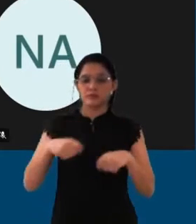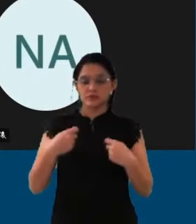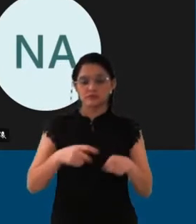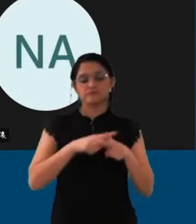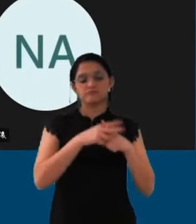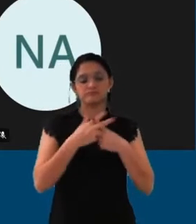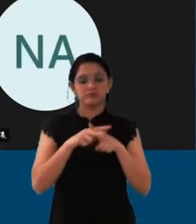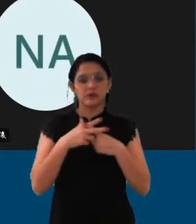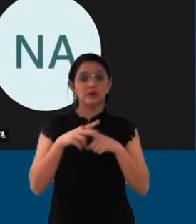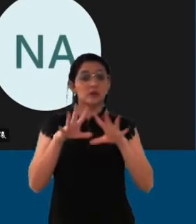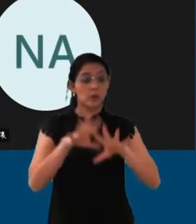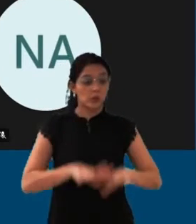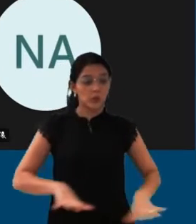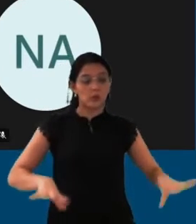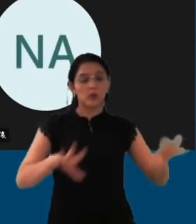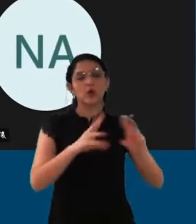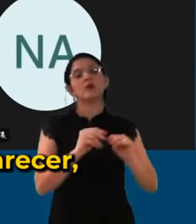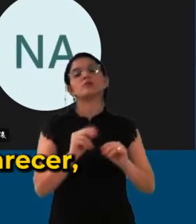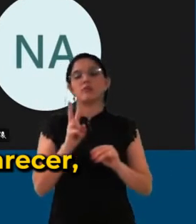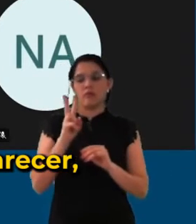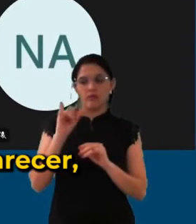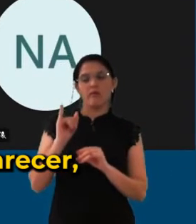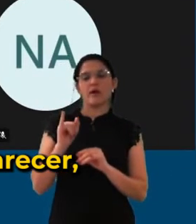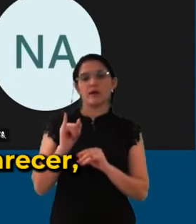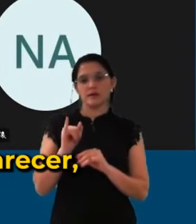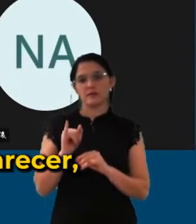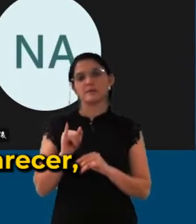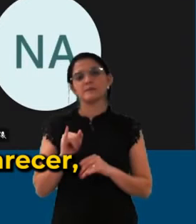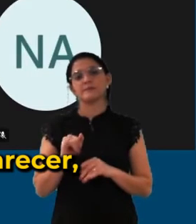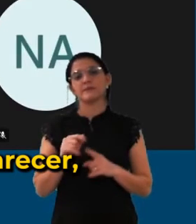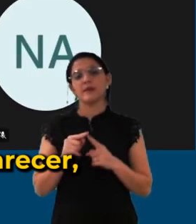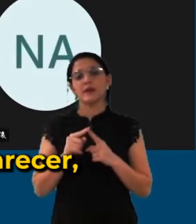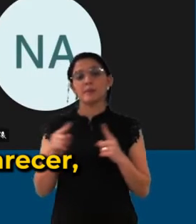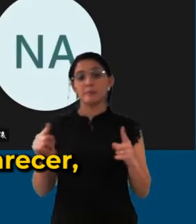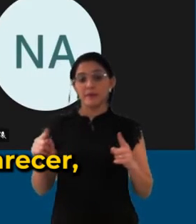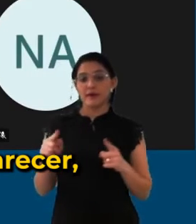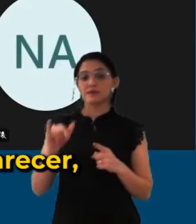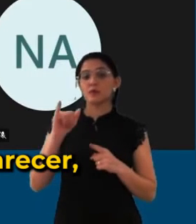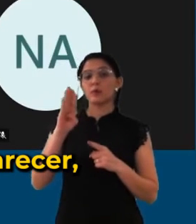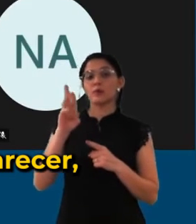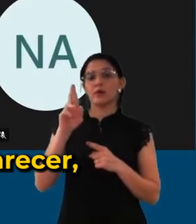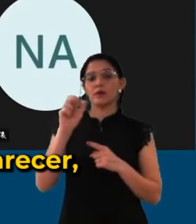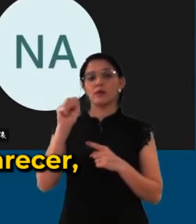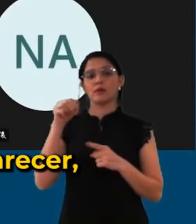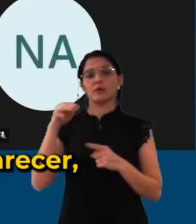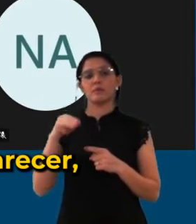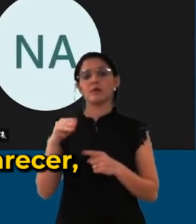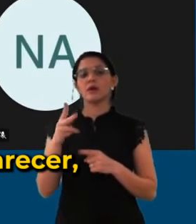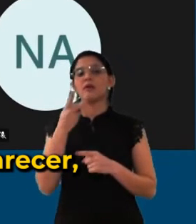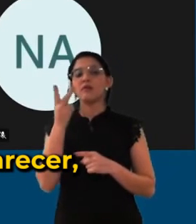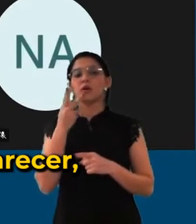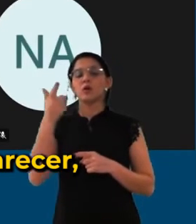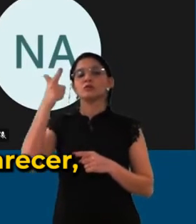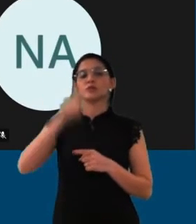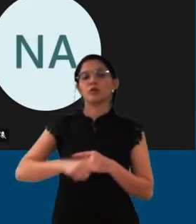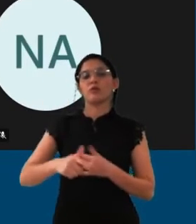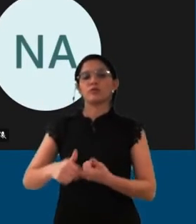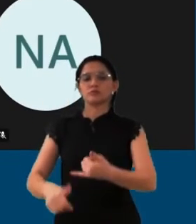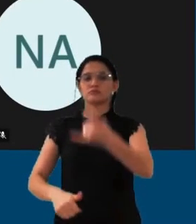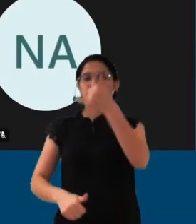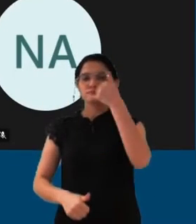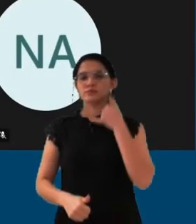área, isso foi em 2019. Recentemente, o IBRAM retornou com um parecer, né, um parecer